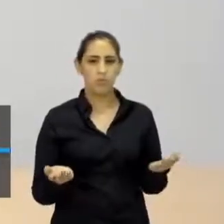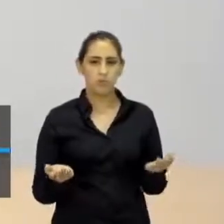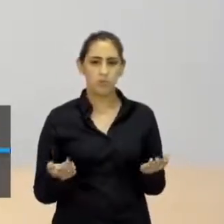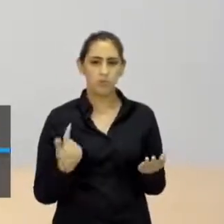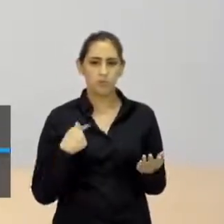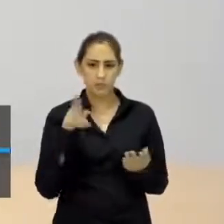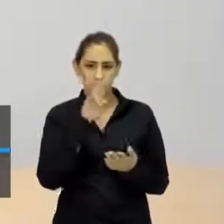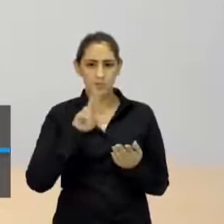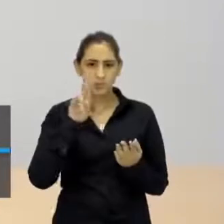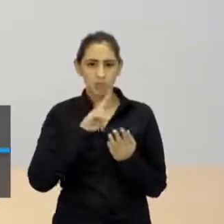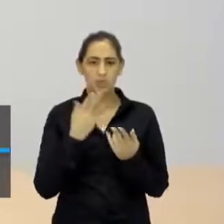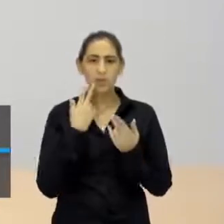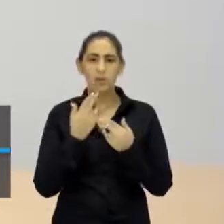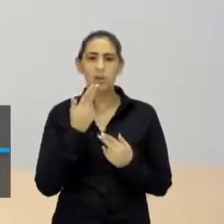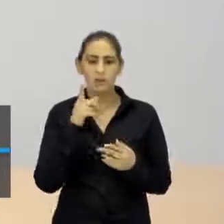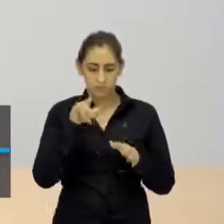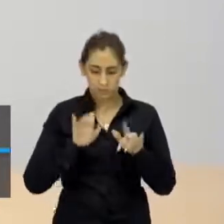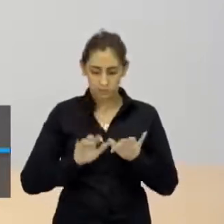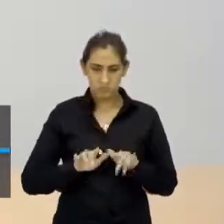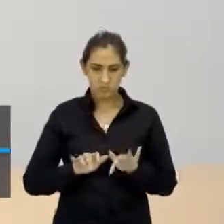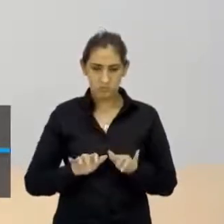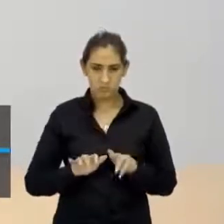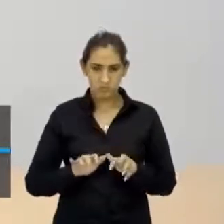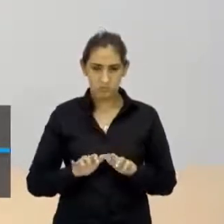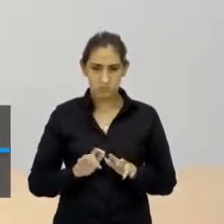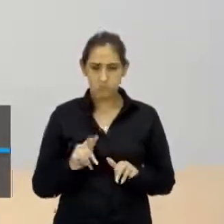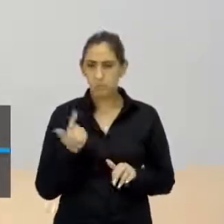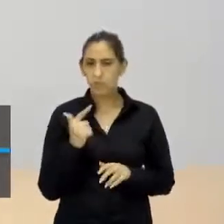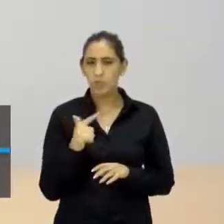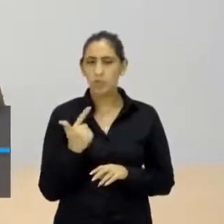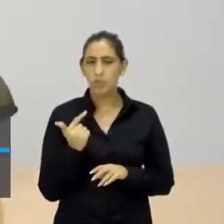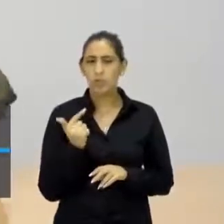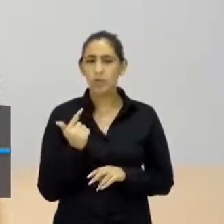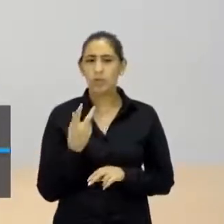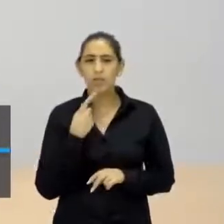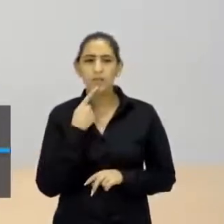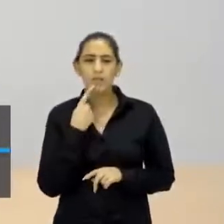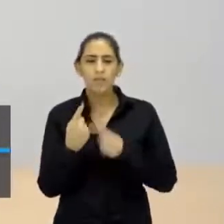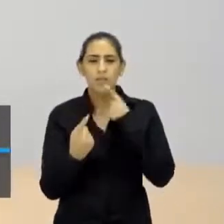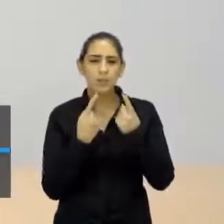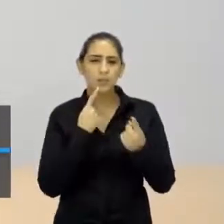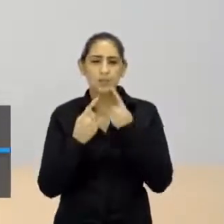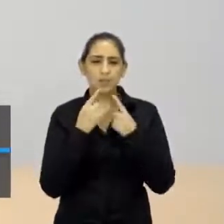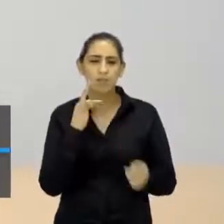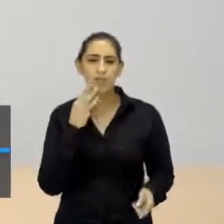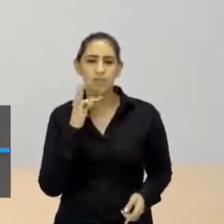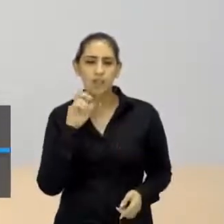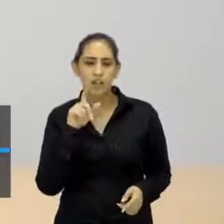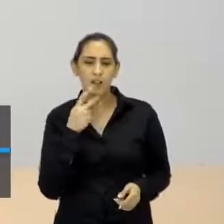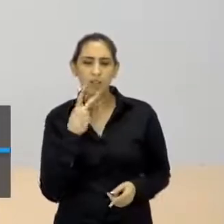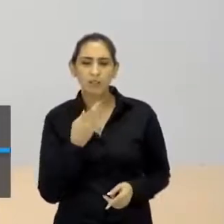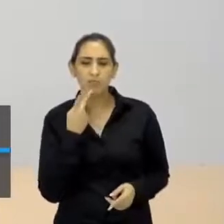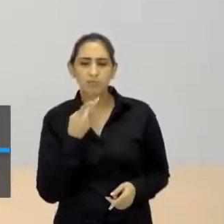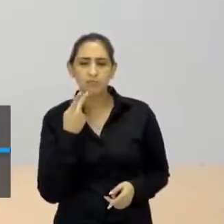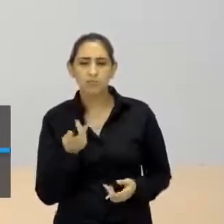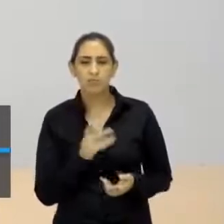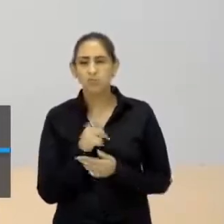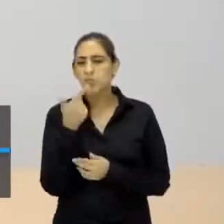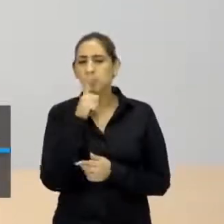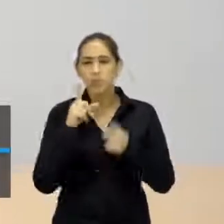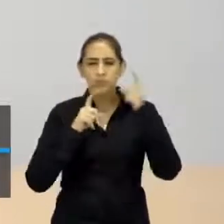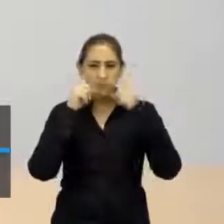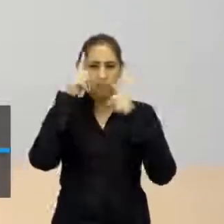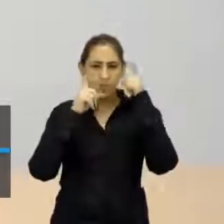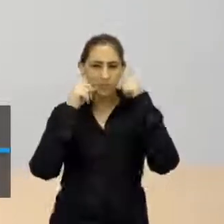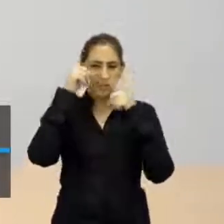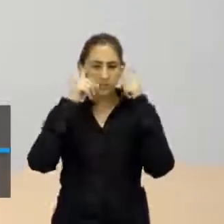ali a linguagem ali, você digita. Então você não tem o recurso da fala, do gesto, você às vezes não consegue se